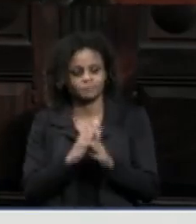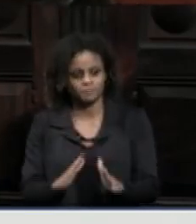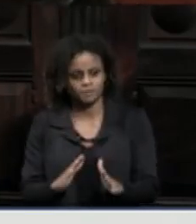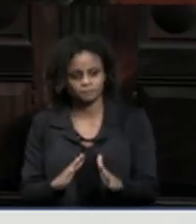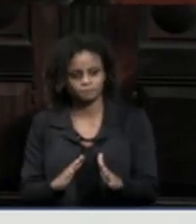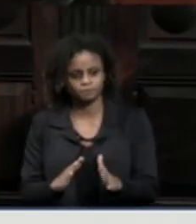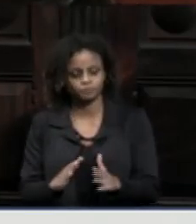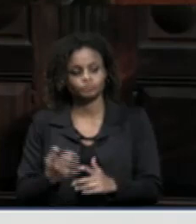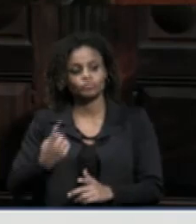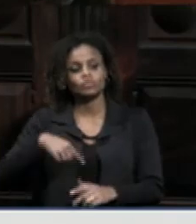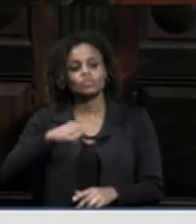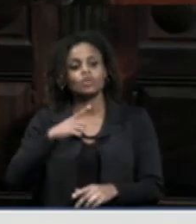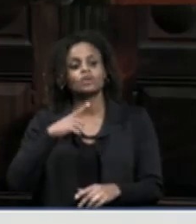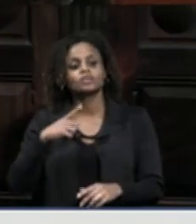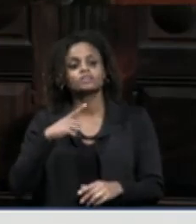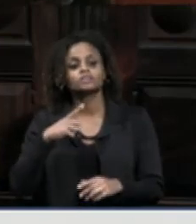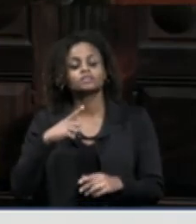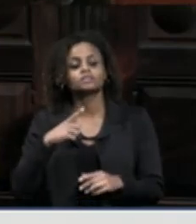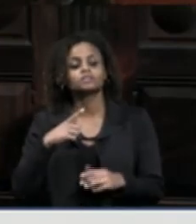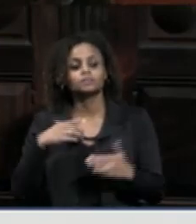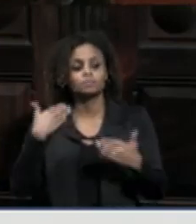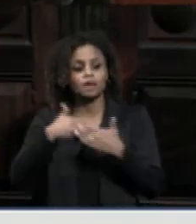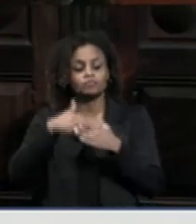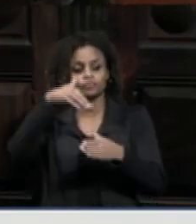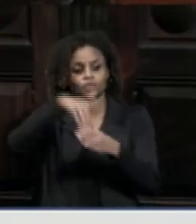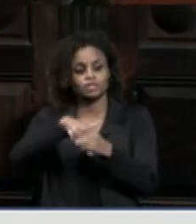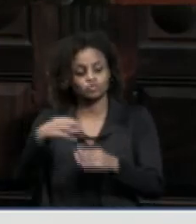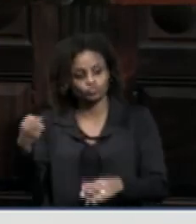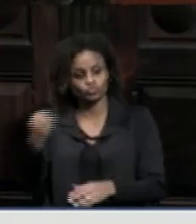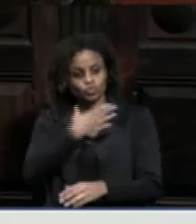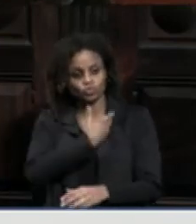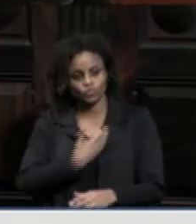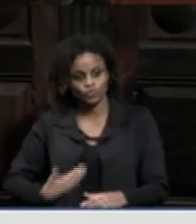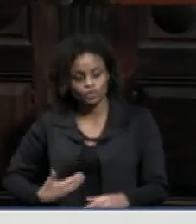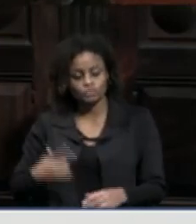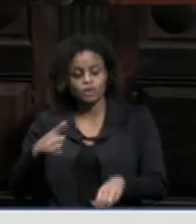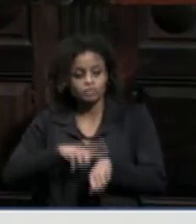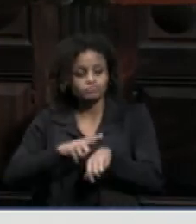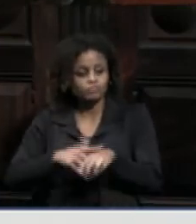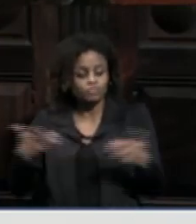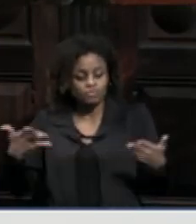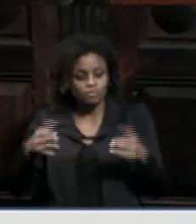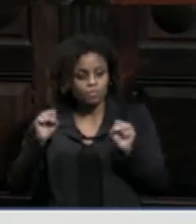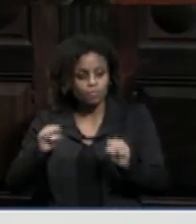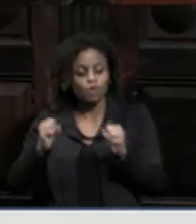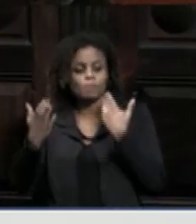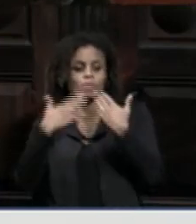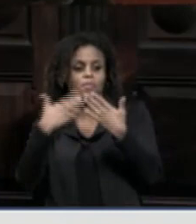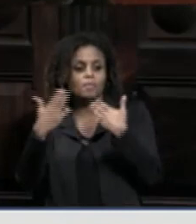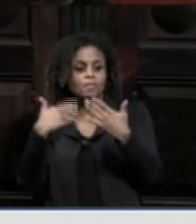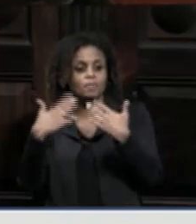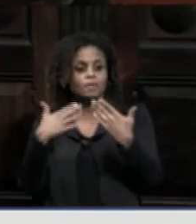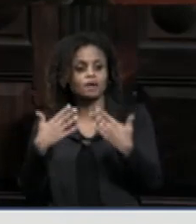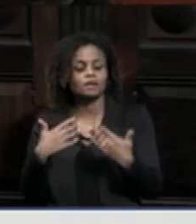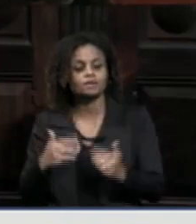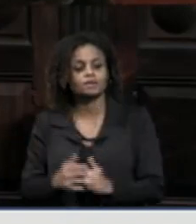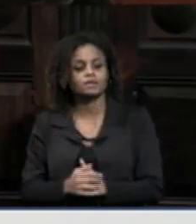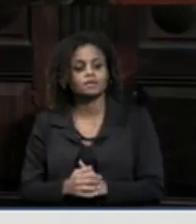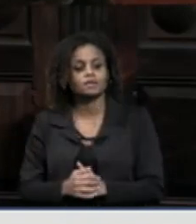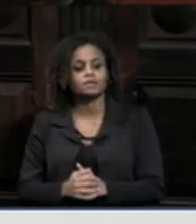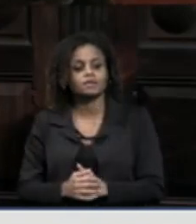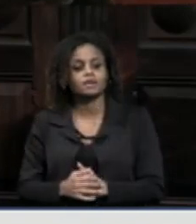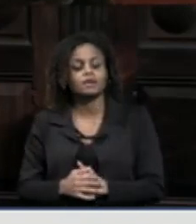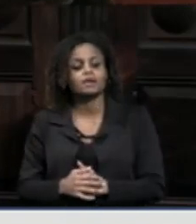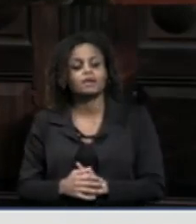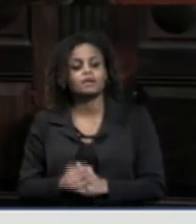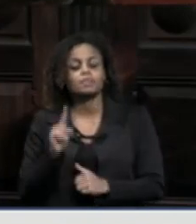tem aberto o próximo ciclo, é um momento onde a gente pode fazer essa discussão sem que haja um governo